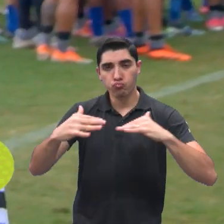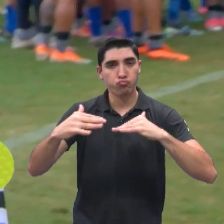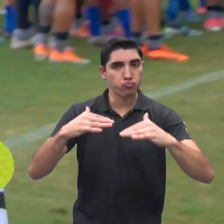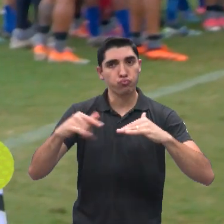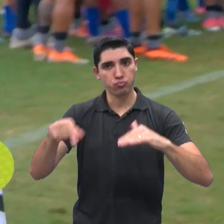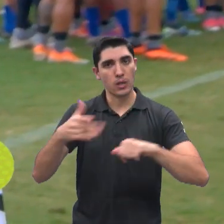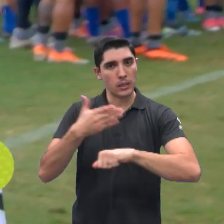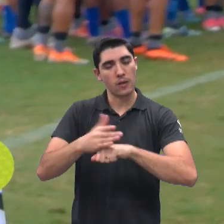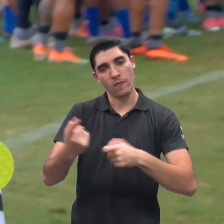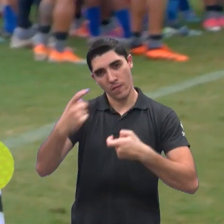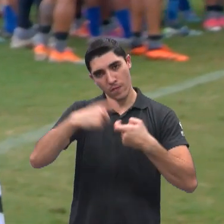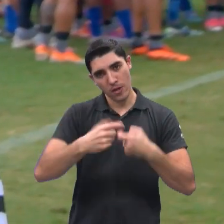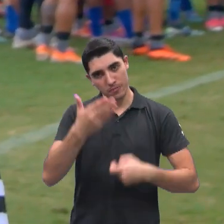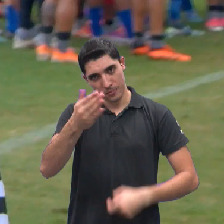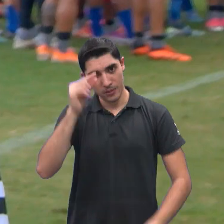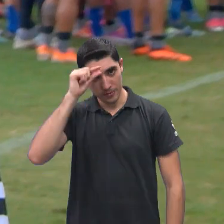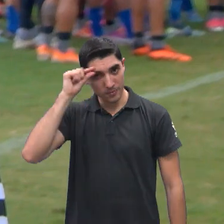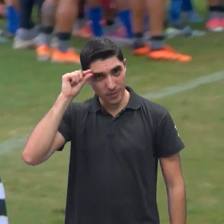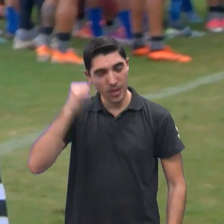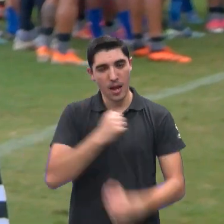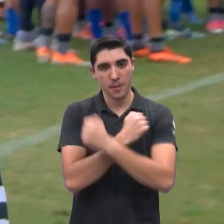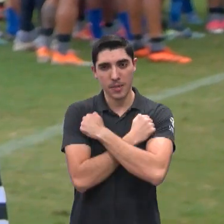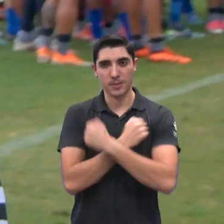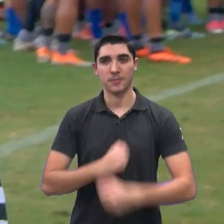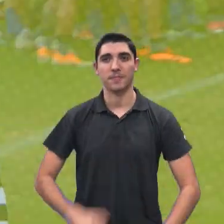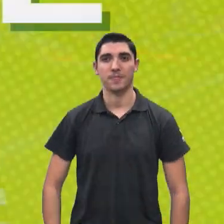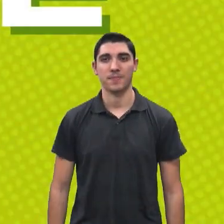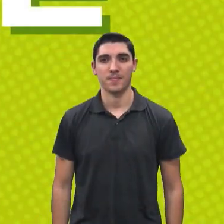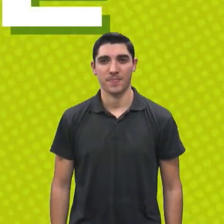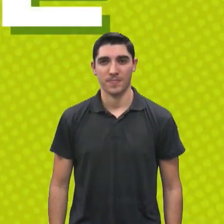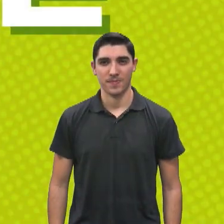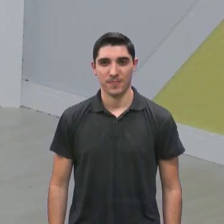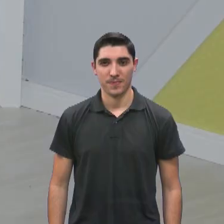Devolva aos estúdios do Hora do Esporte. Um forte abraço, tchau, tchau.